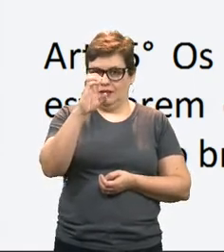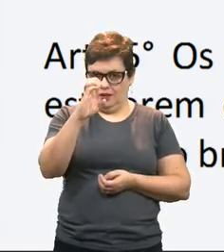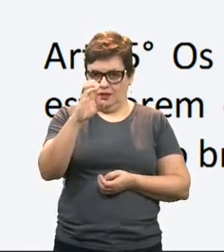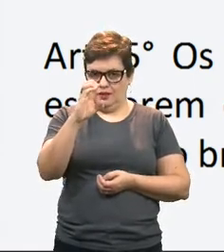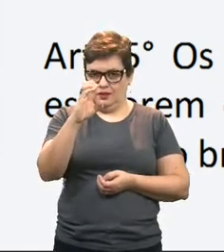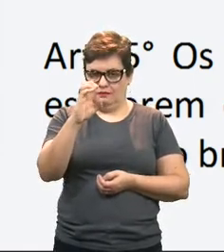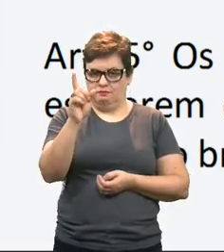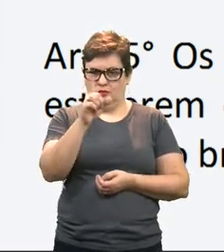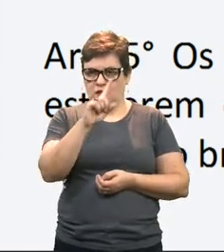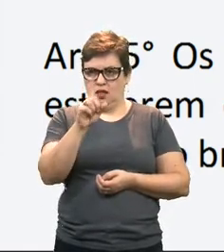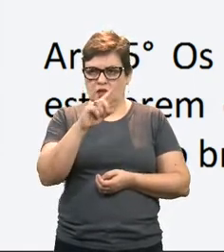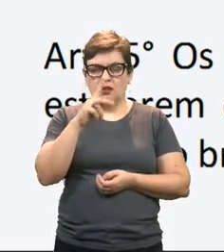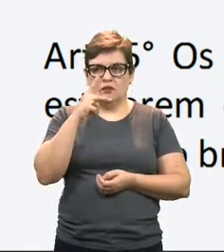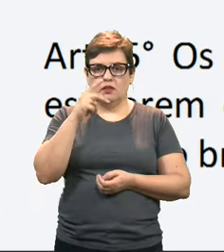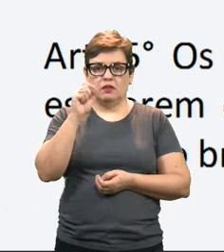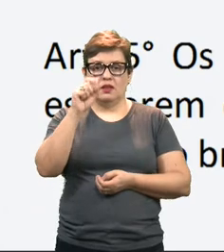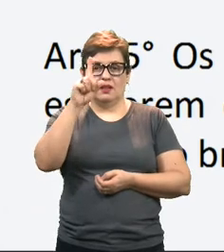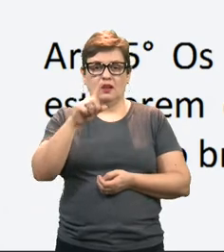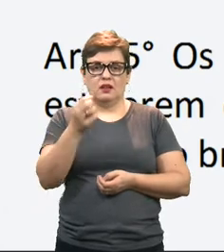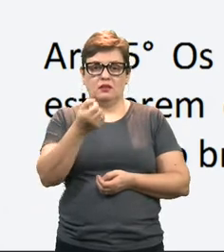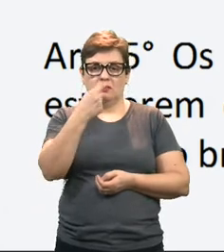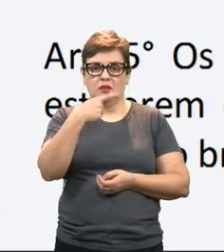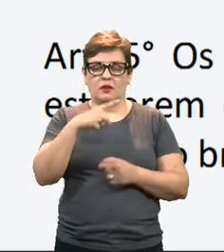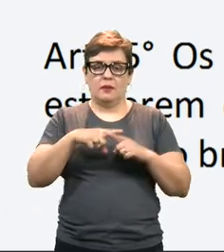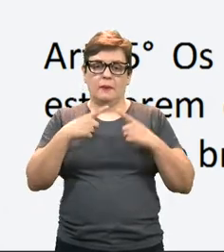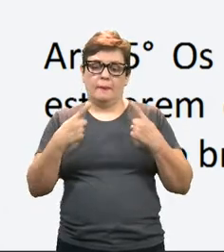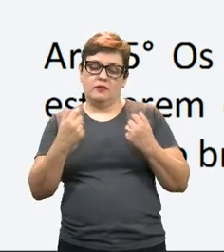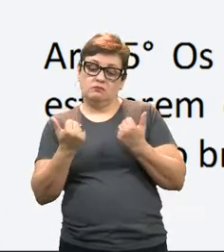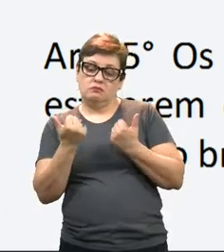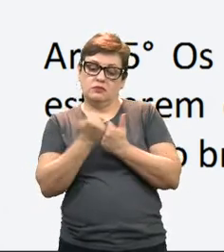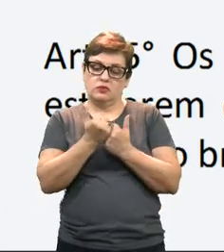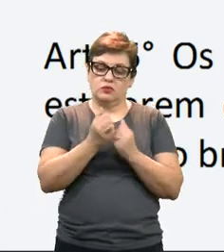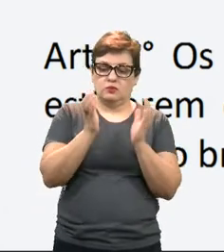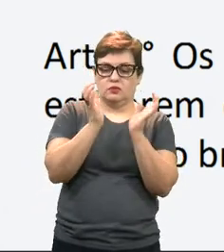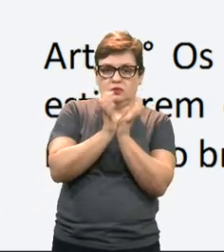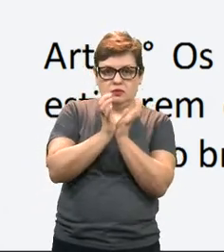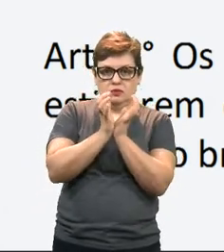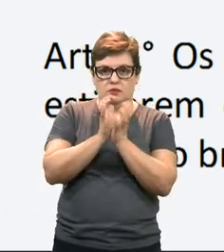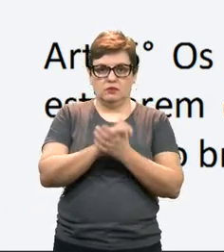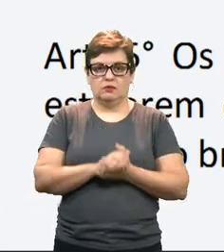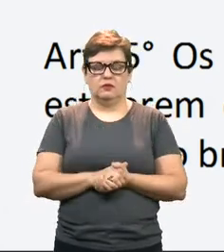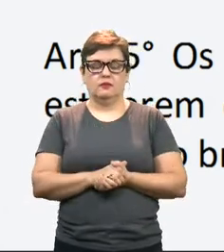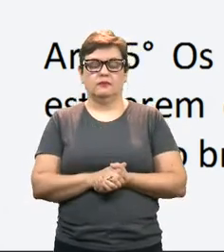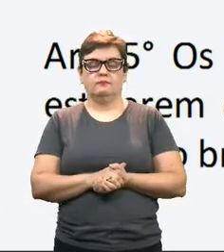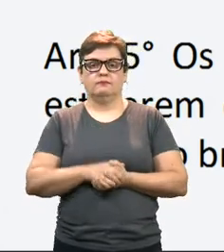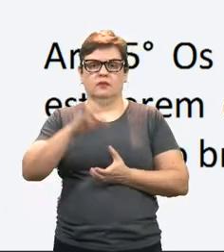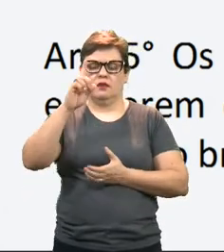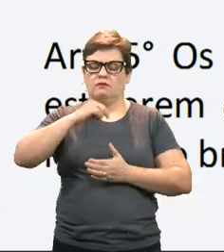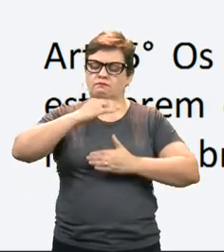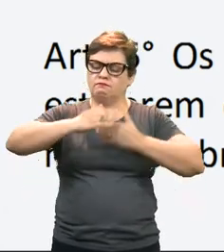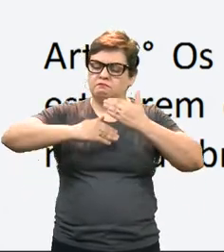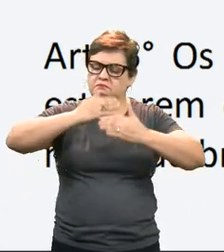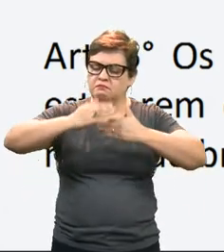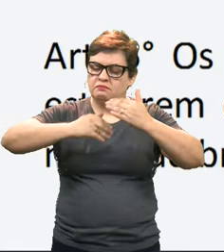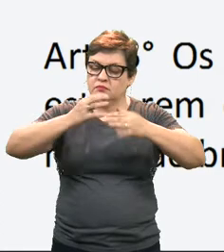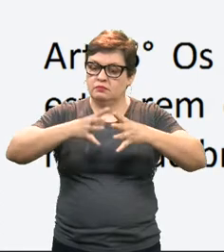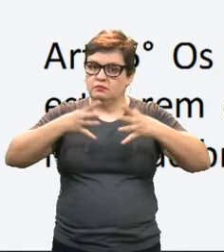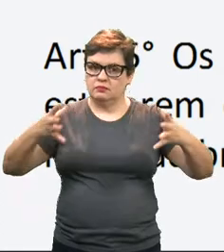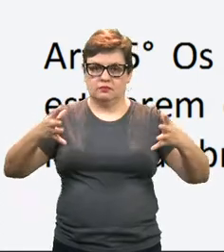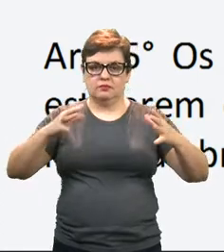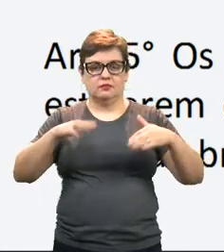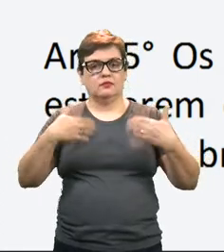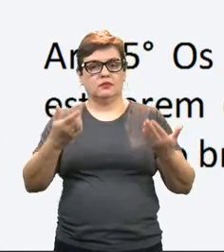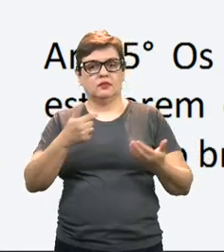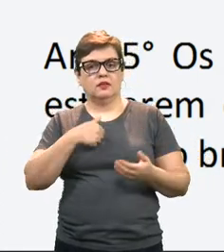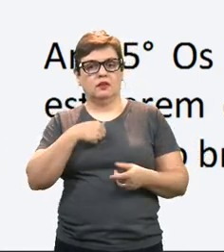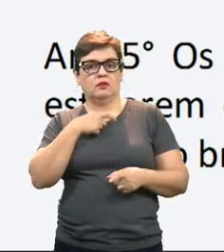uma medicação, ela abriu uma nova, uma subcategoria. Isso foi um avanço gigantesco. Então, eu